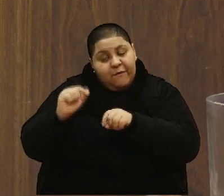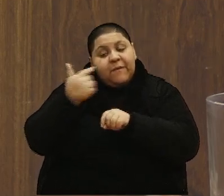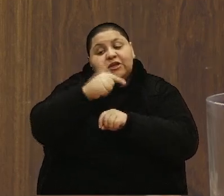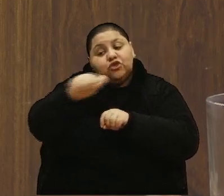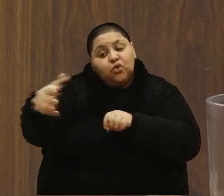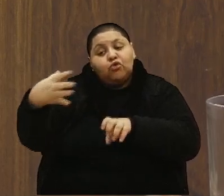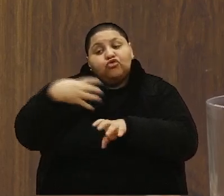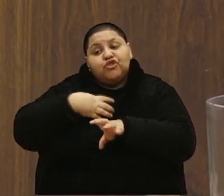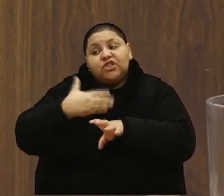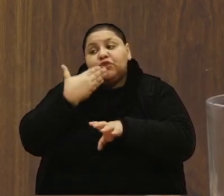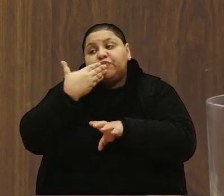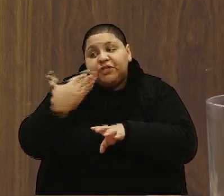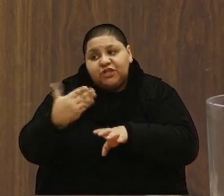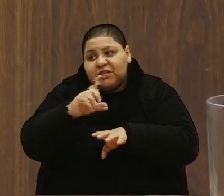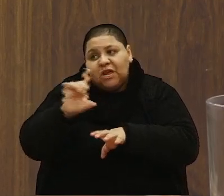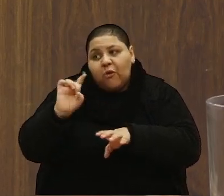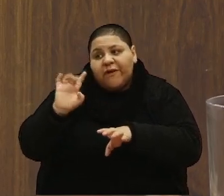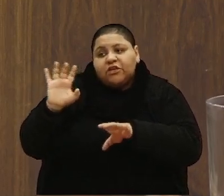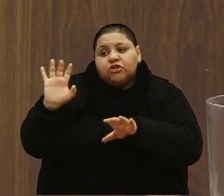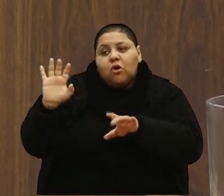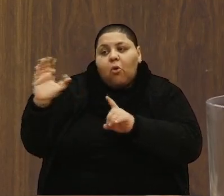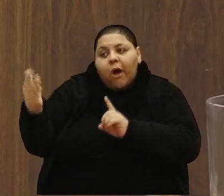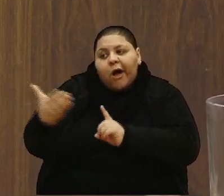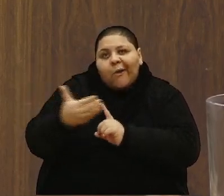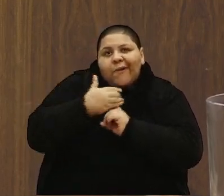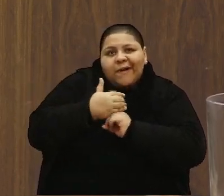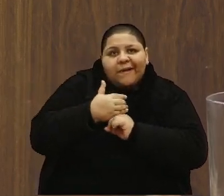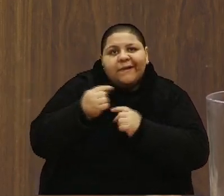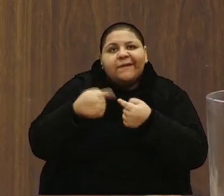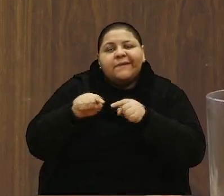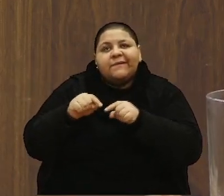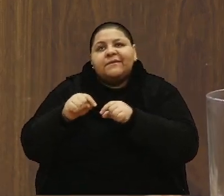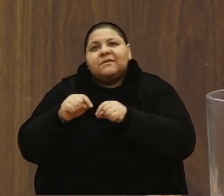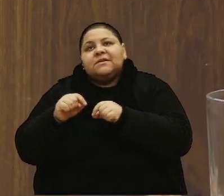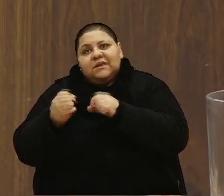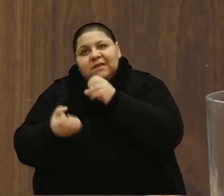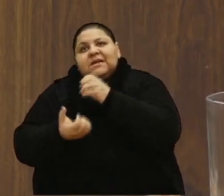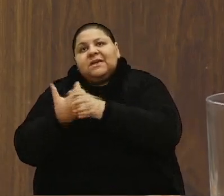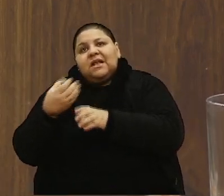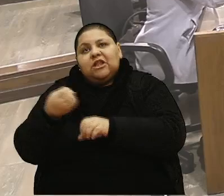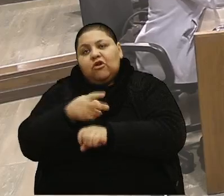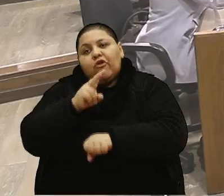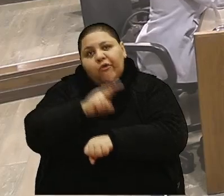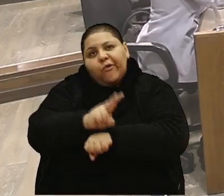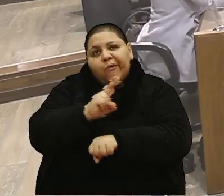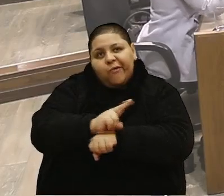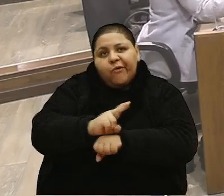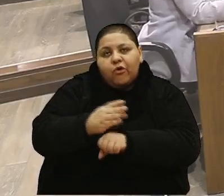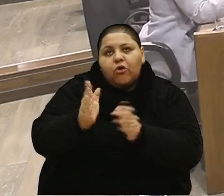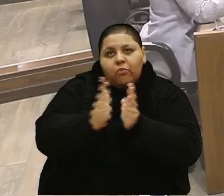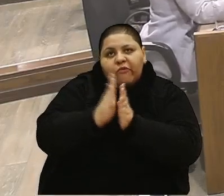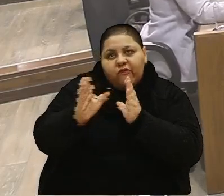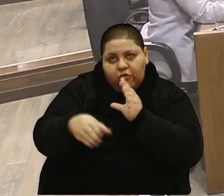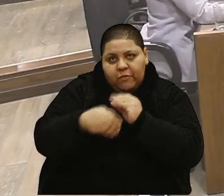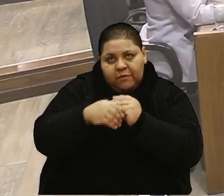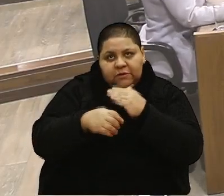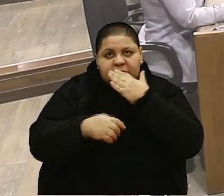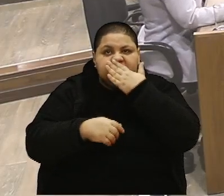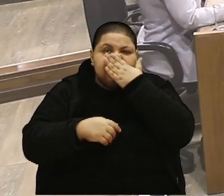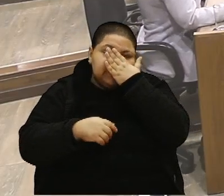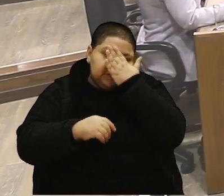formas de abordagem que não é só o acolhimento, mas também tem que criar novas vagas. Obrigada, vereador. Permite uma parte, vereador? Claro que sim, de